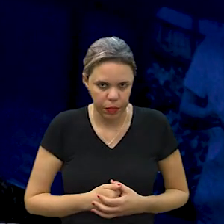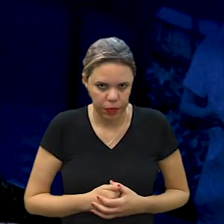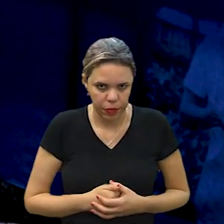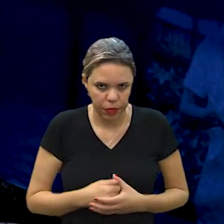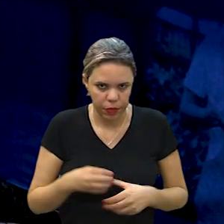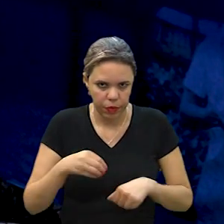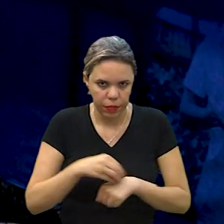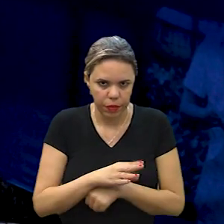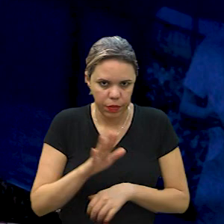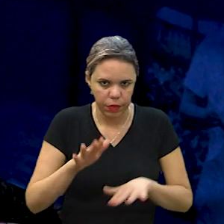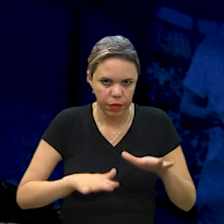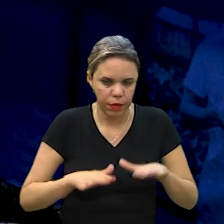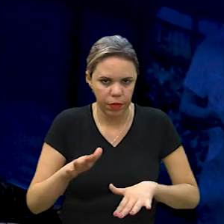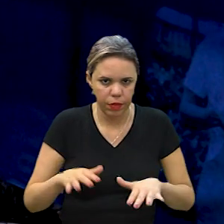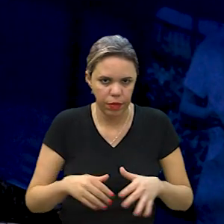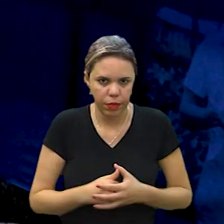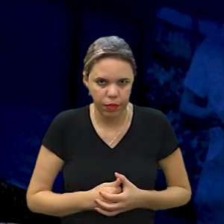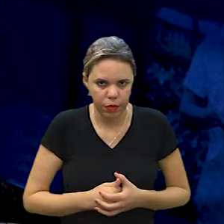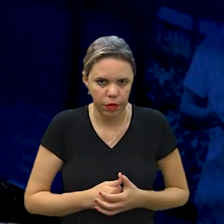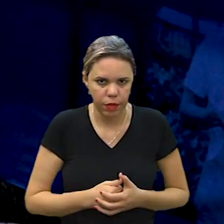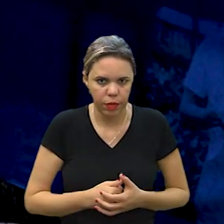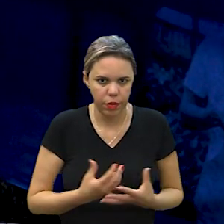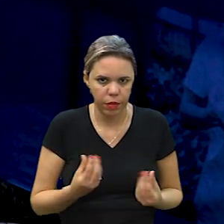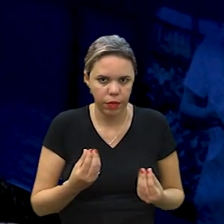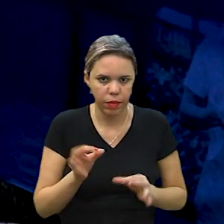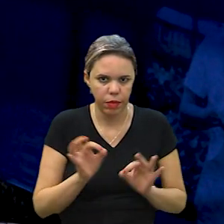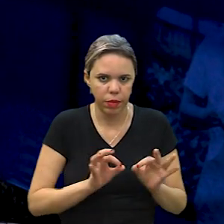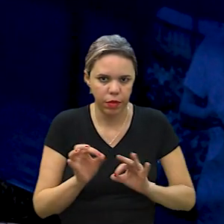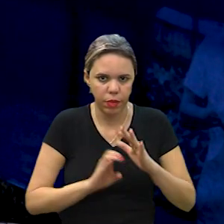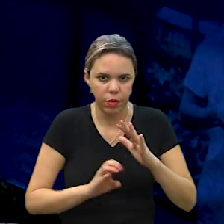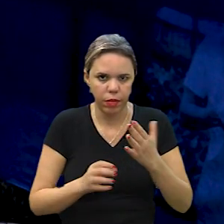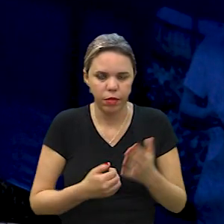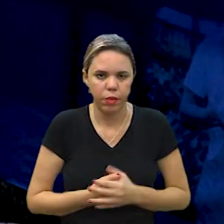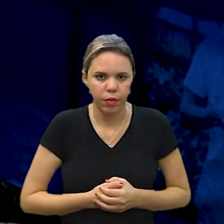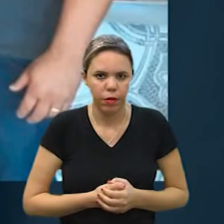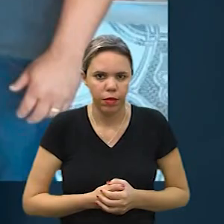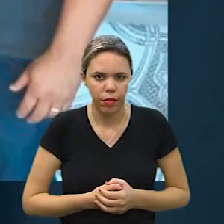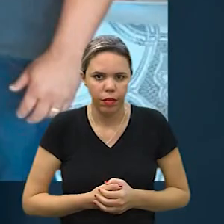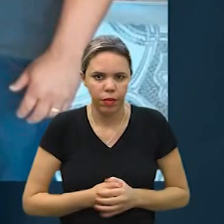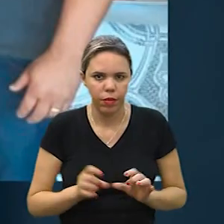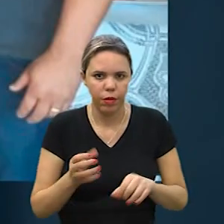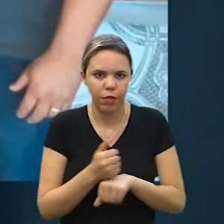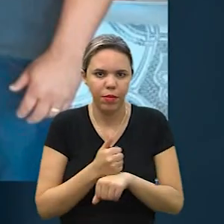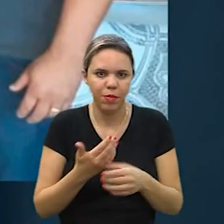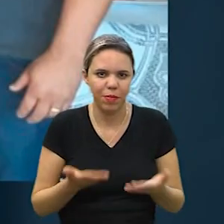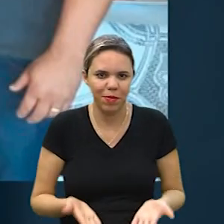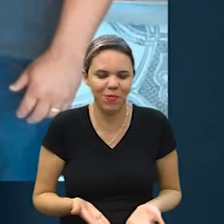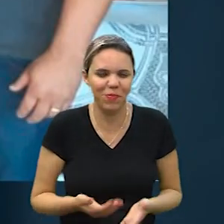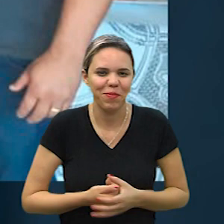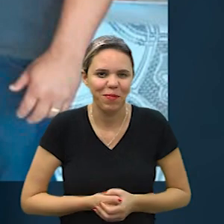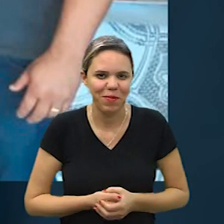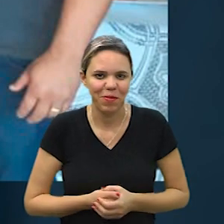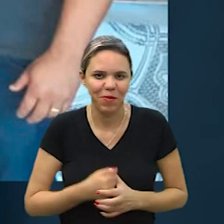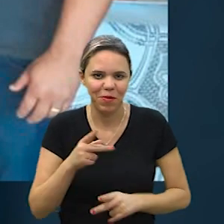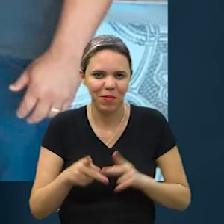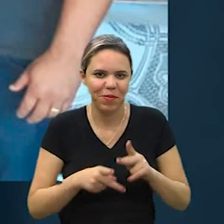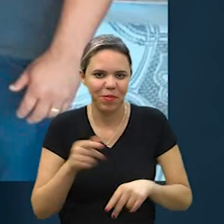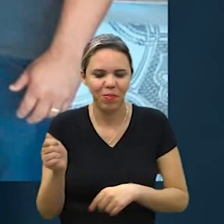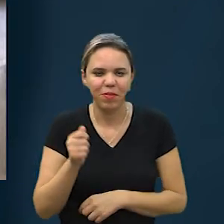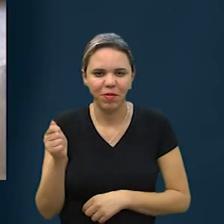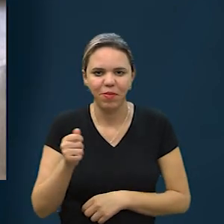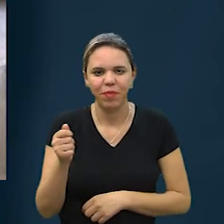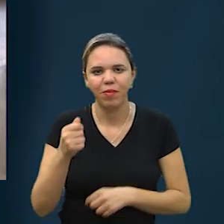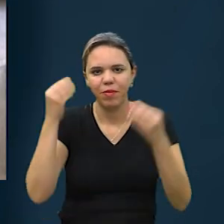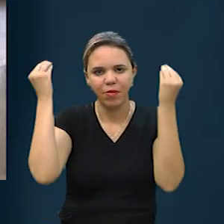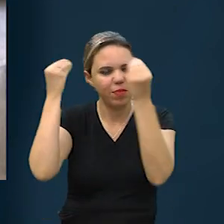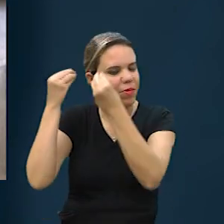já beira talvez aí uma centena de organizações com especificidades, né? Pessoal da